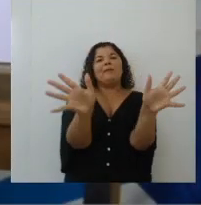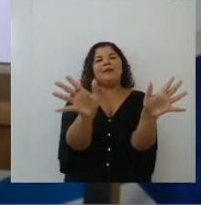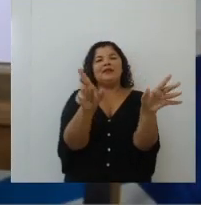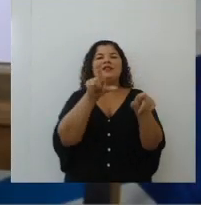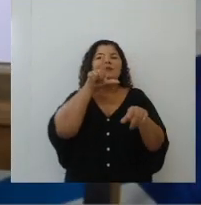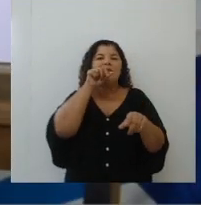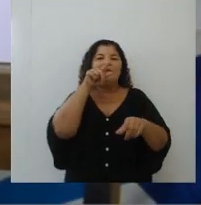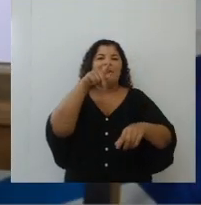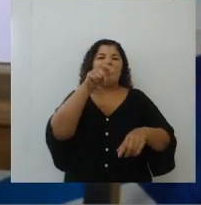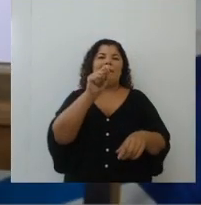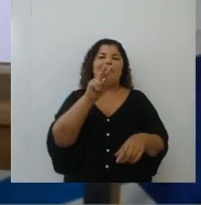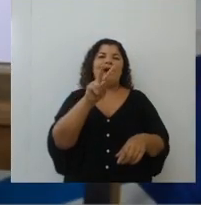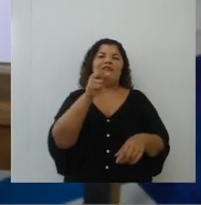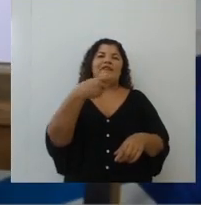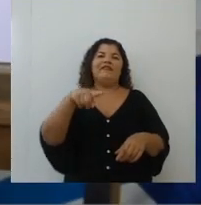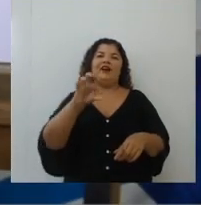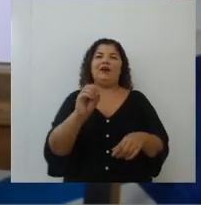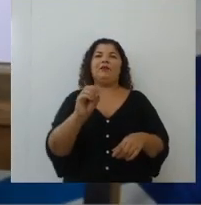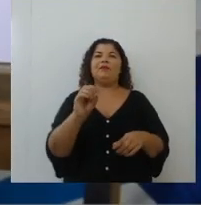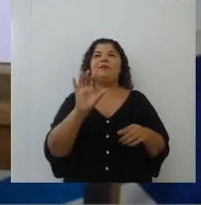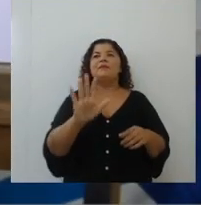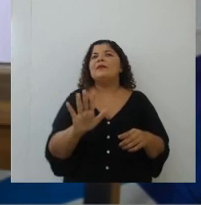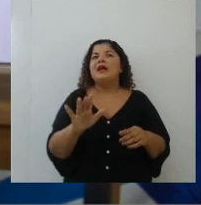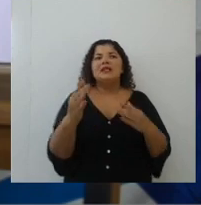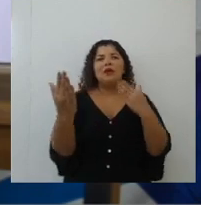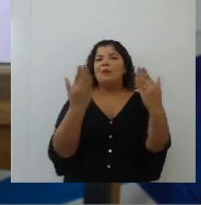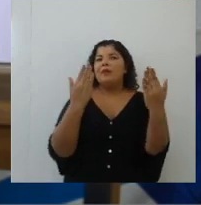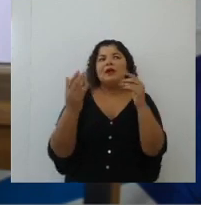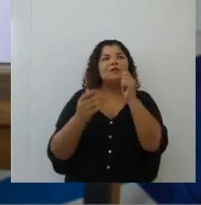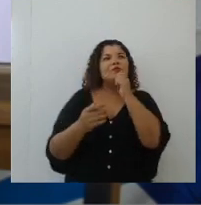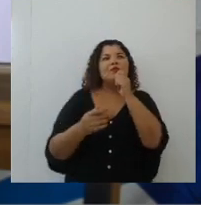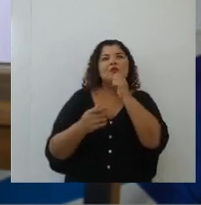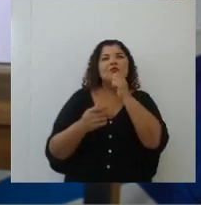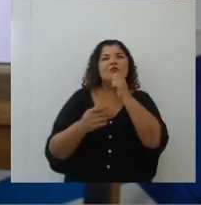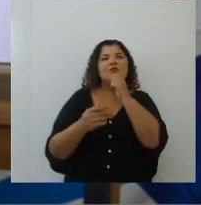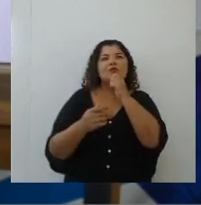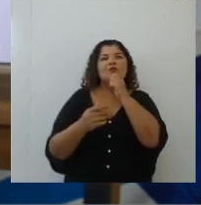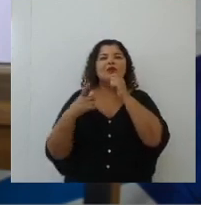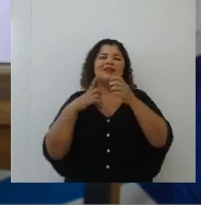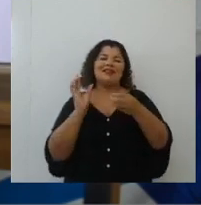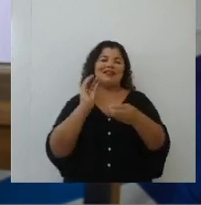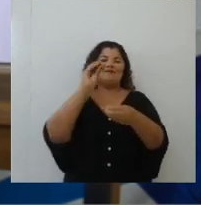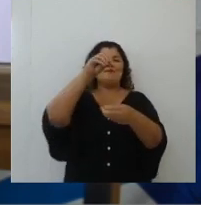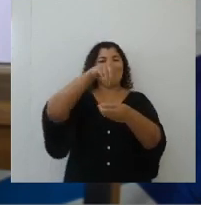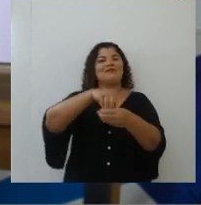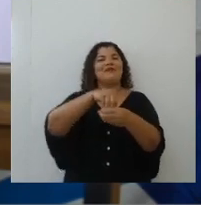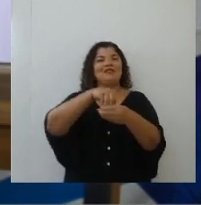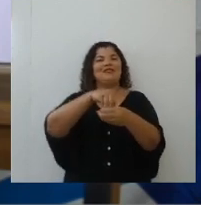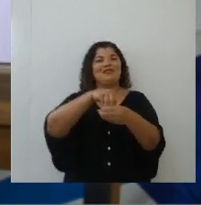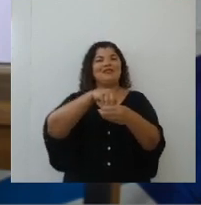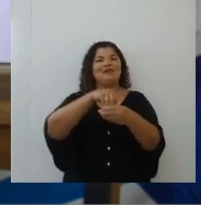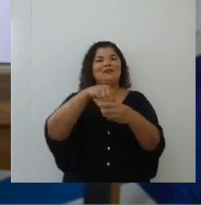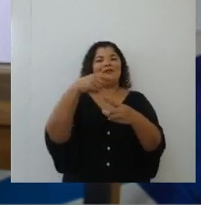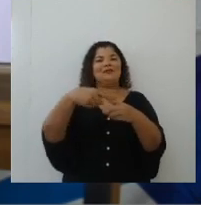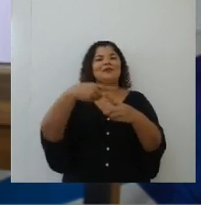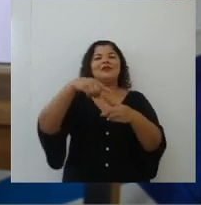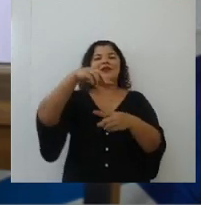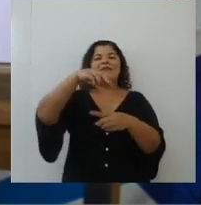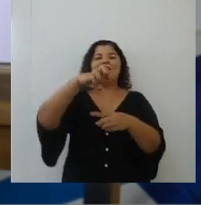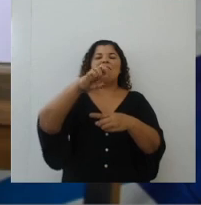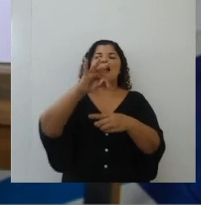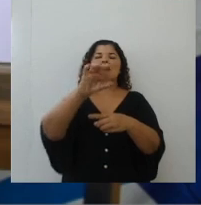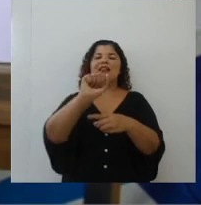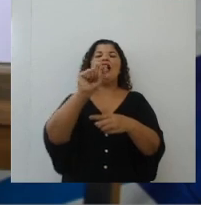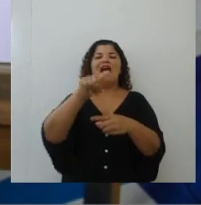plumas. Eu não tenho aí o elemento comparativo aparecendo, porque ele está dentro, não é meta? A palavrinha meta, o